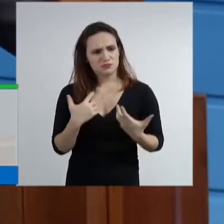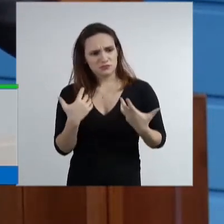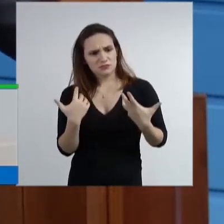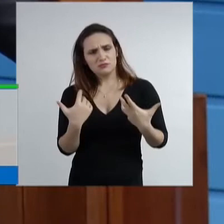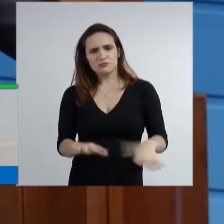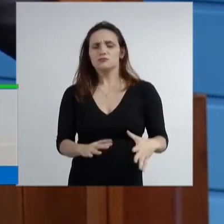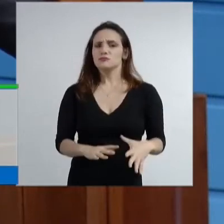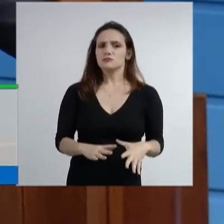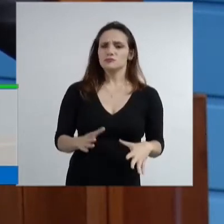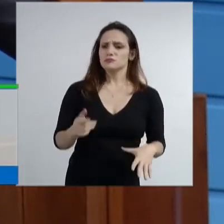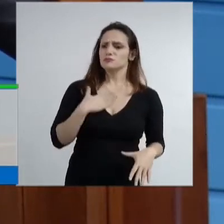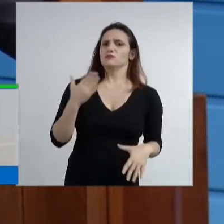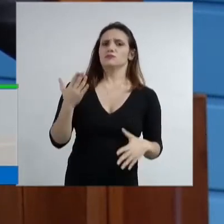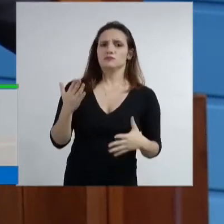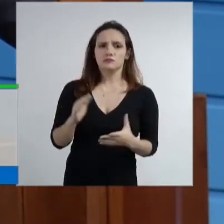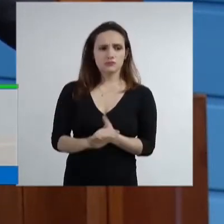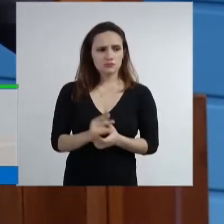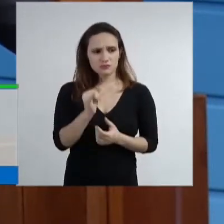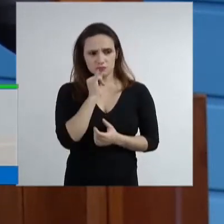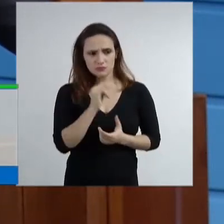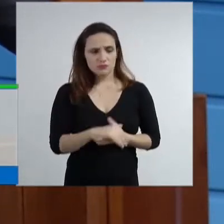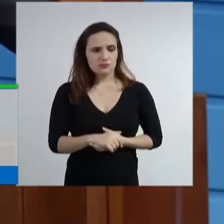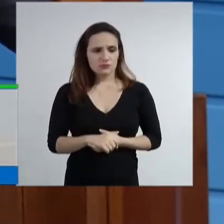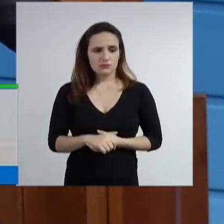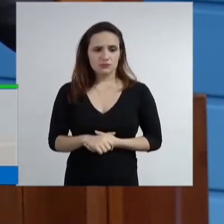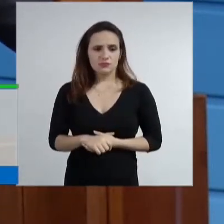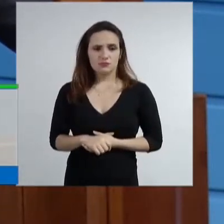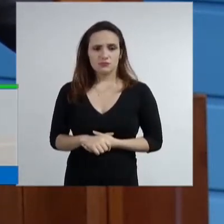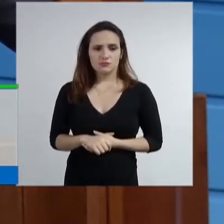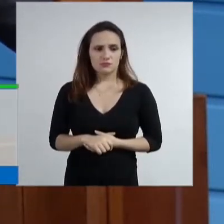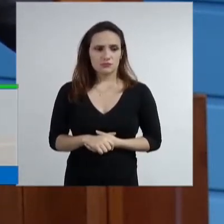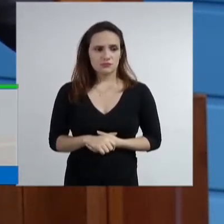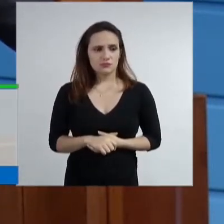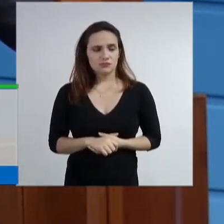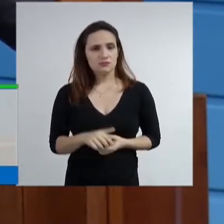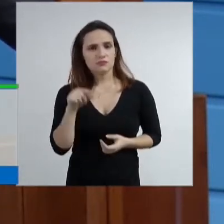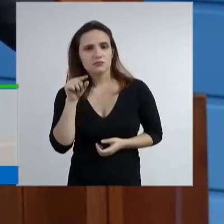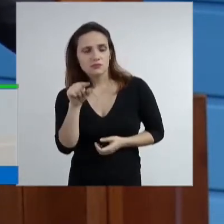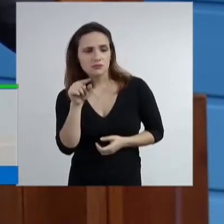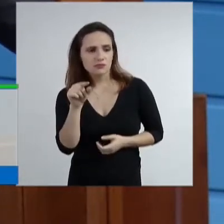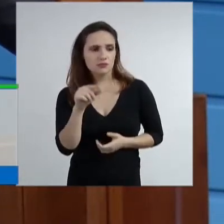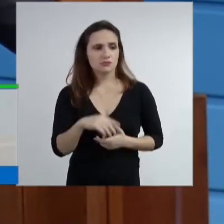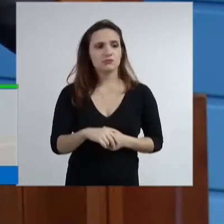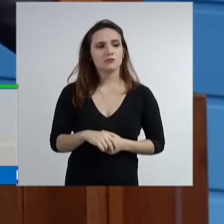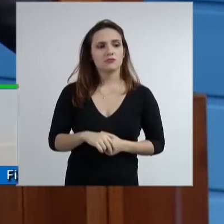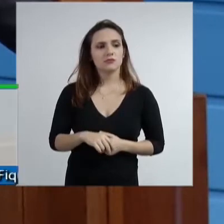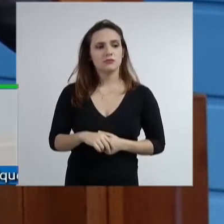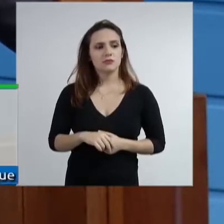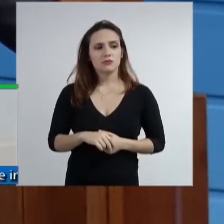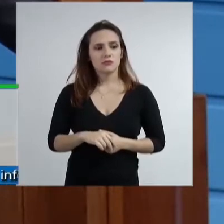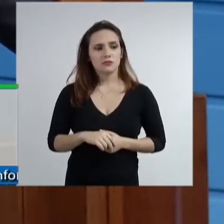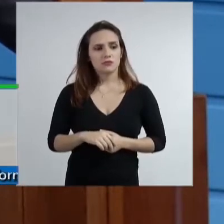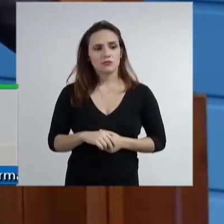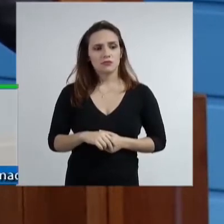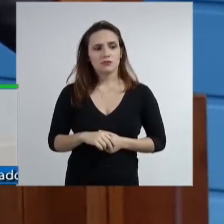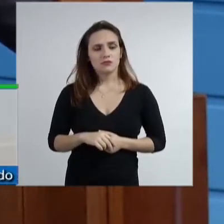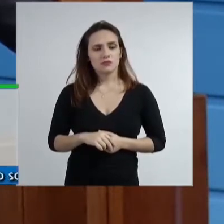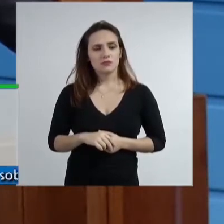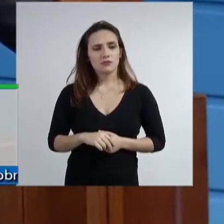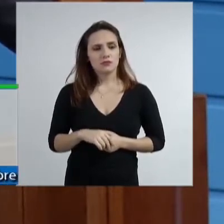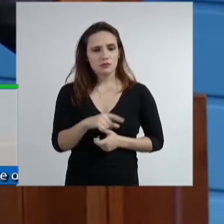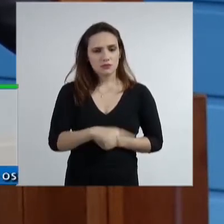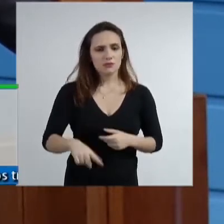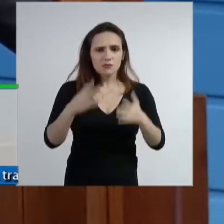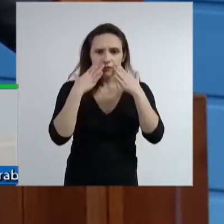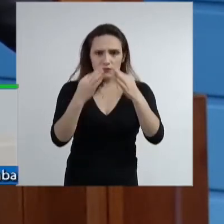É difícil você, consumidor, usuário do serviço de energia elétrica que me ouve, é muito difícil legislarmos